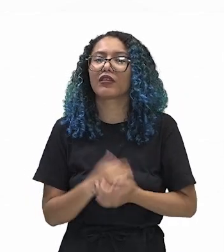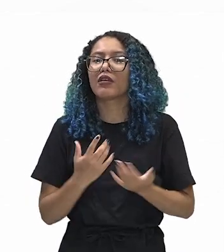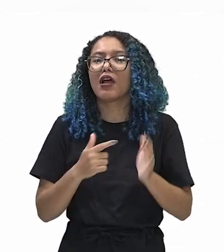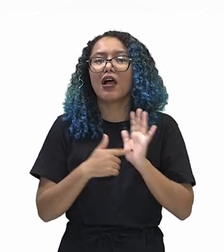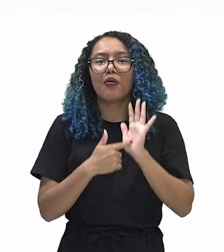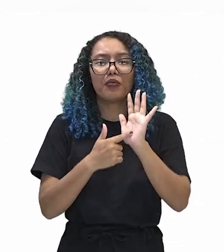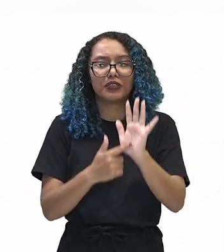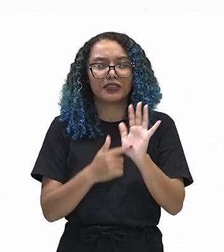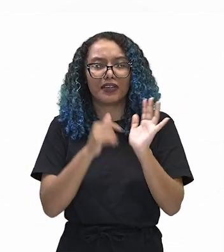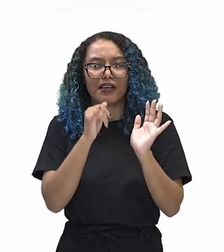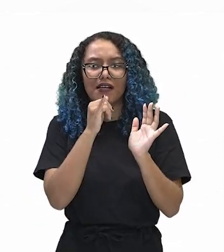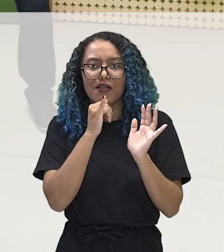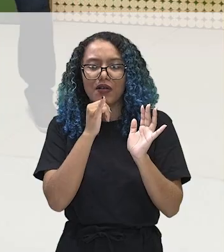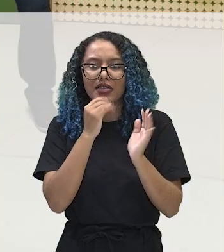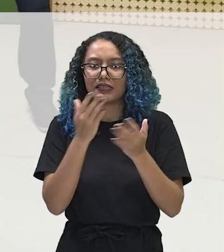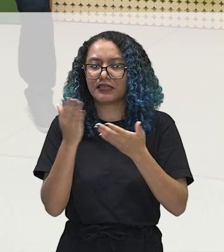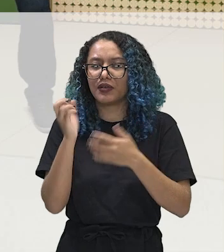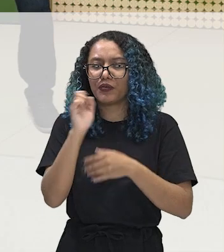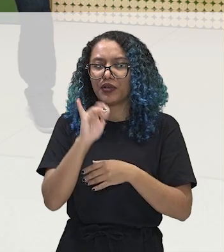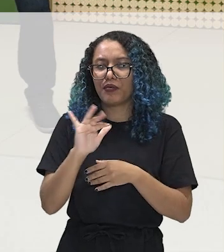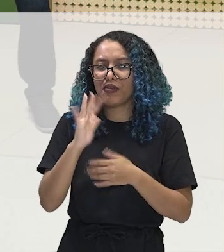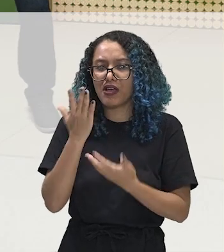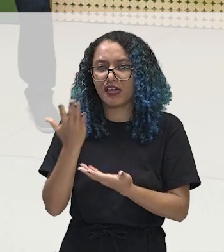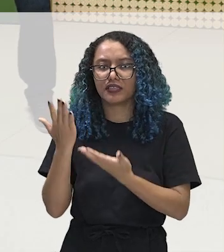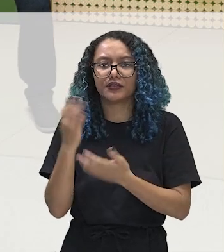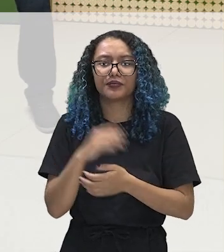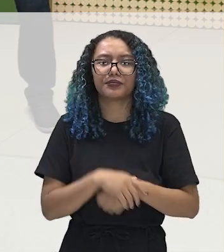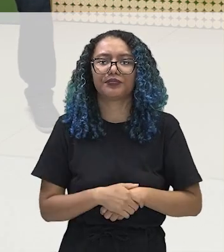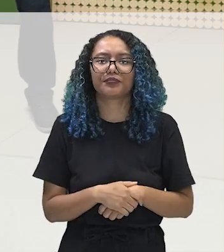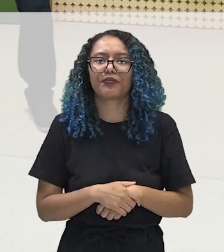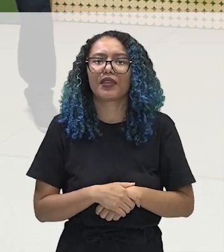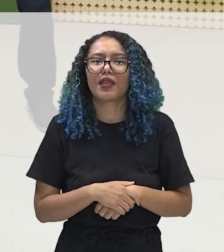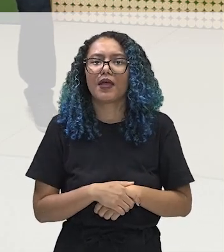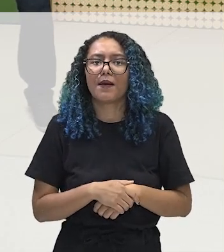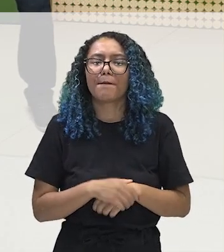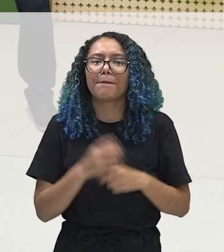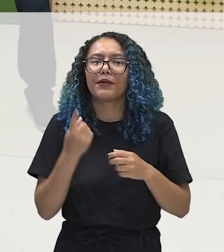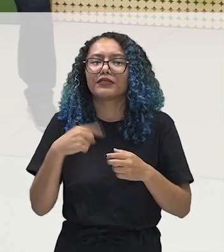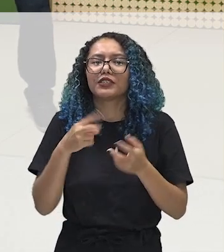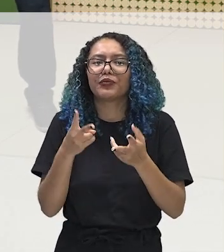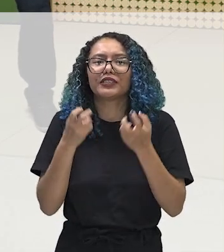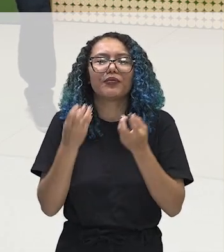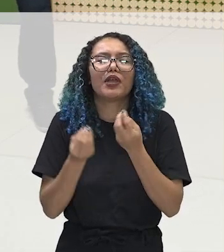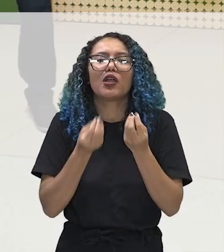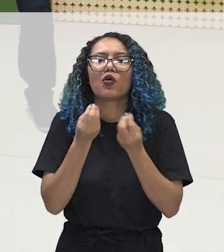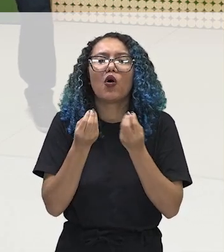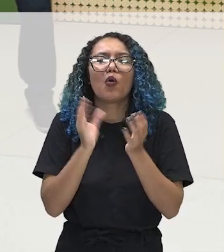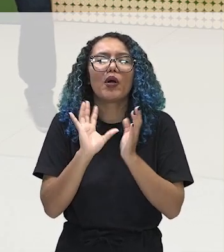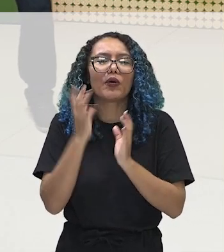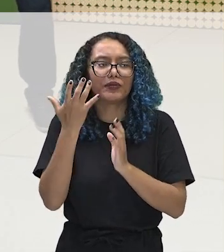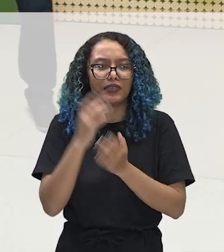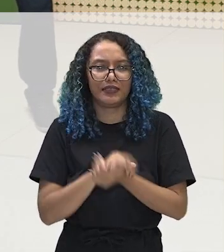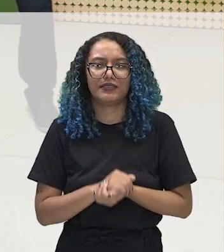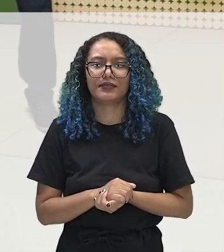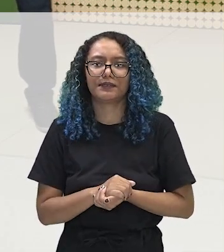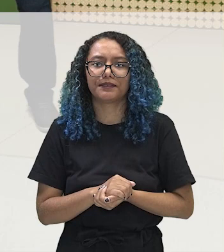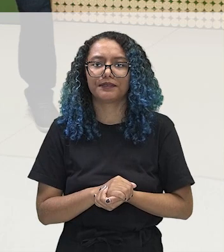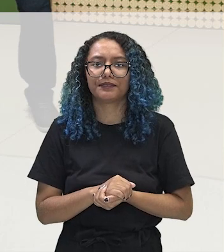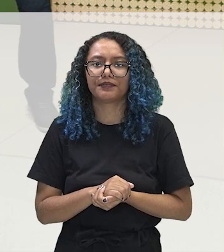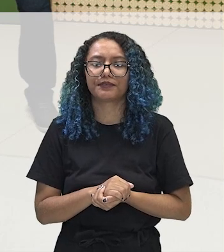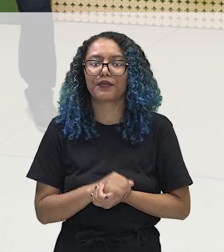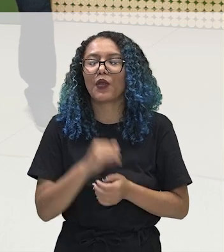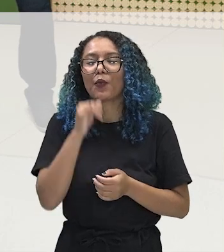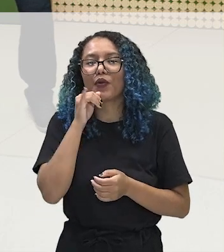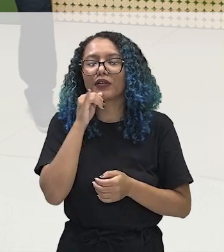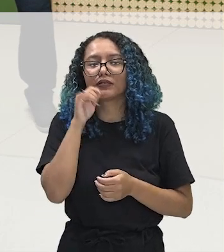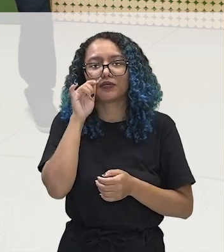ó, para que vocês possam perceber como é que funciona aí mais ou menos esse crédito de carbono. É como se